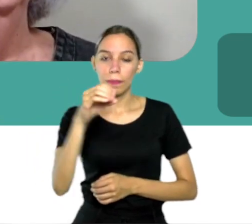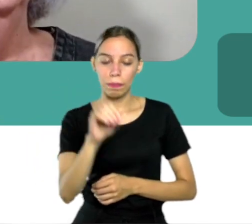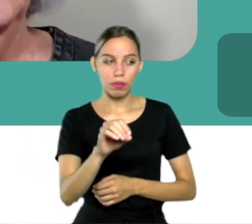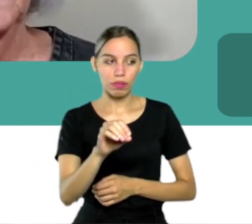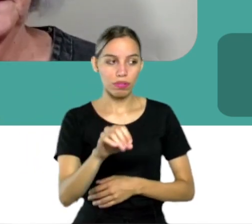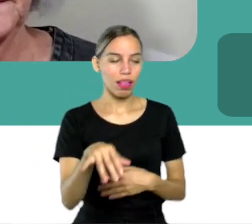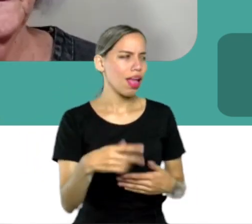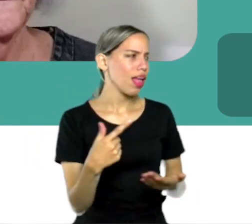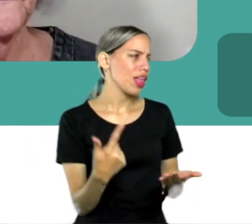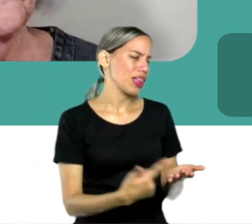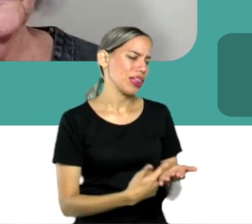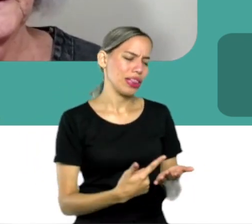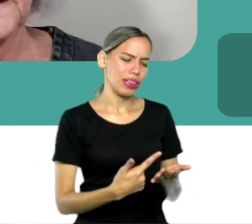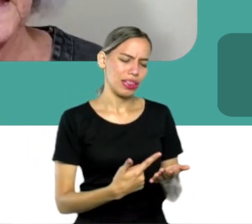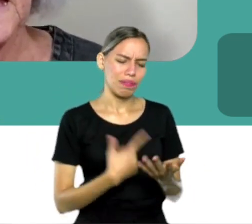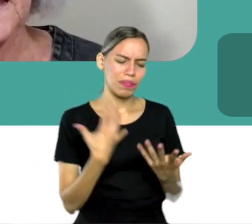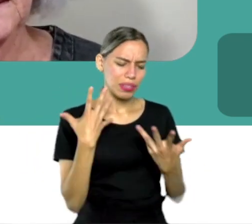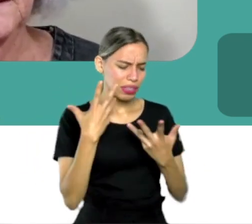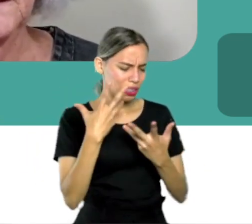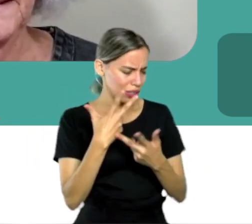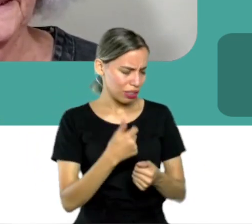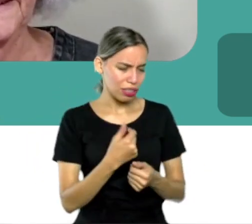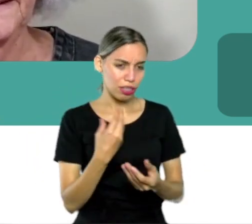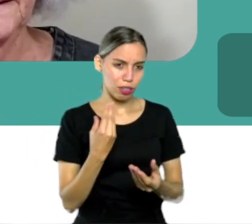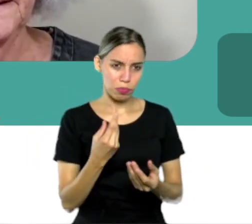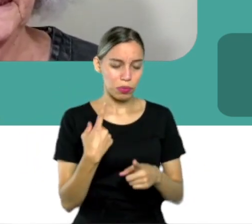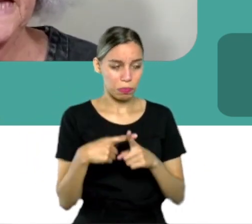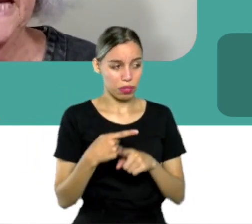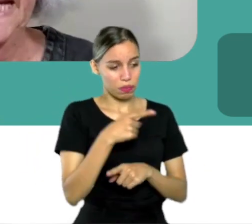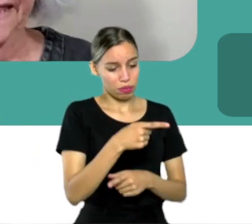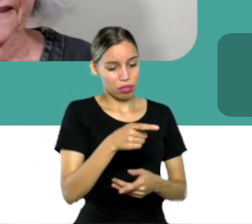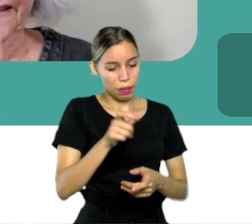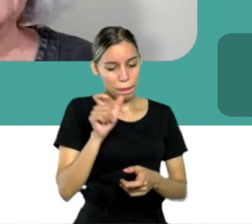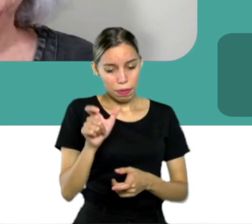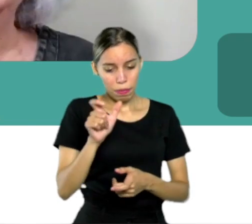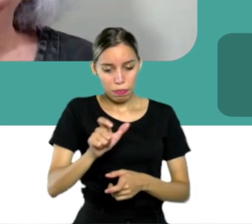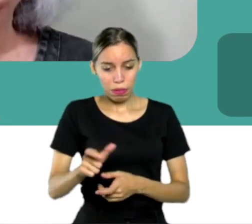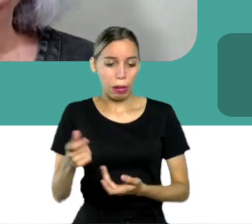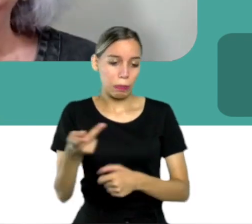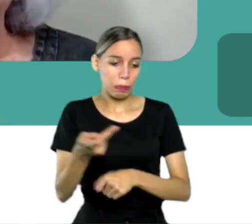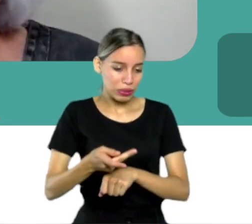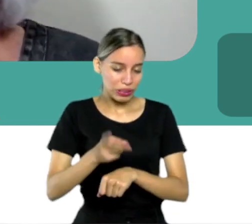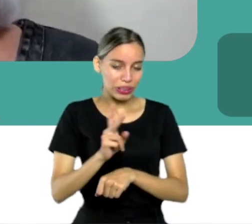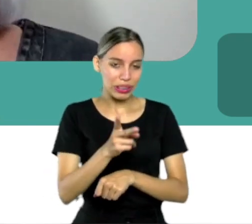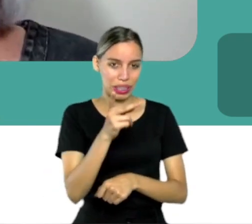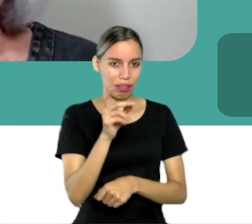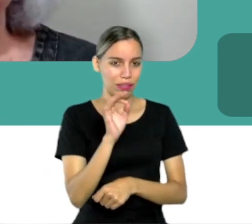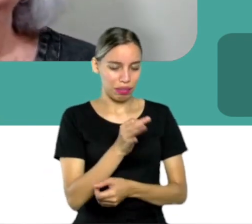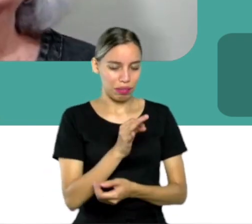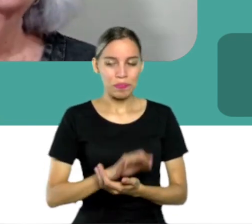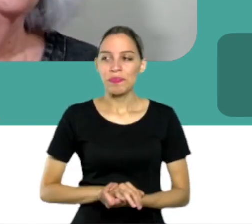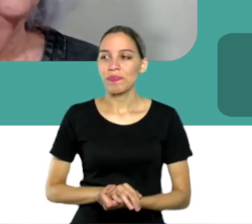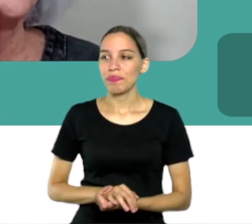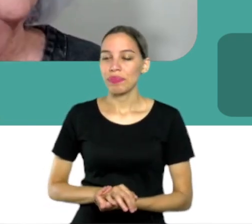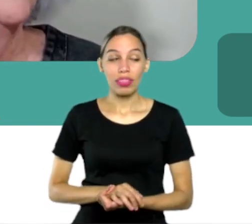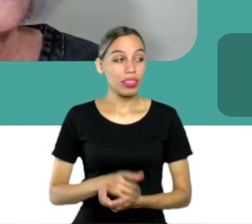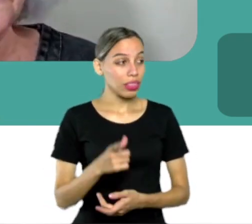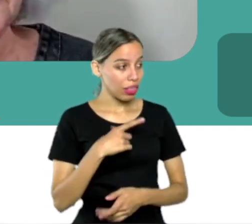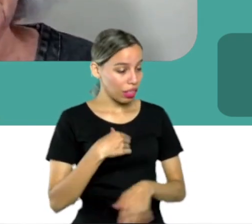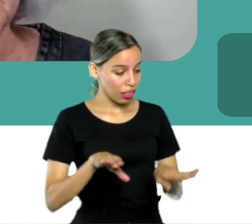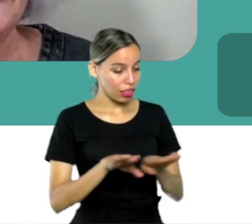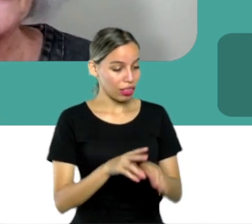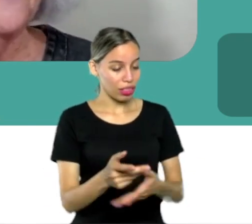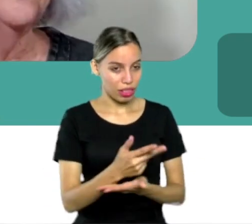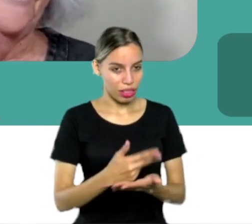aí o seu garimpo como poeta, né? Líria, e as ilustrações da Silvana também.